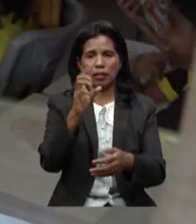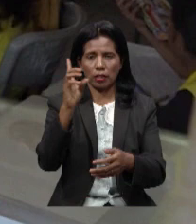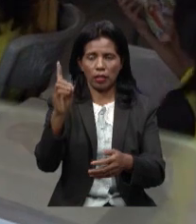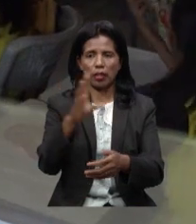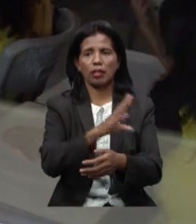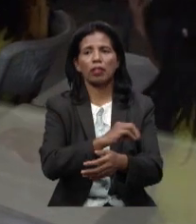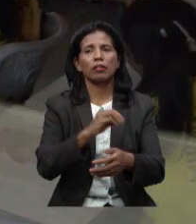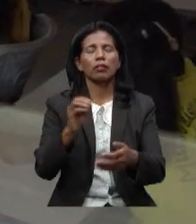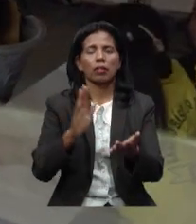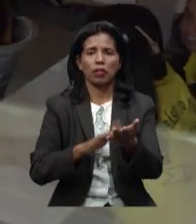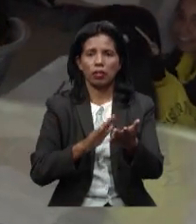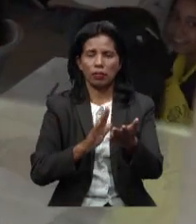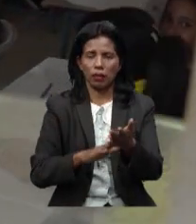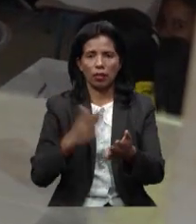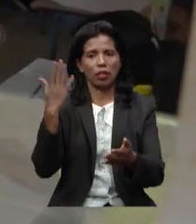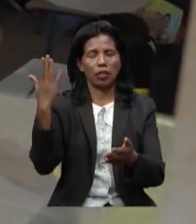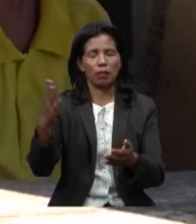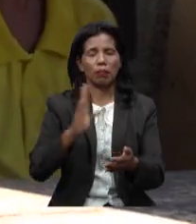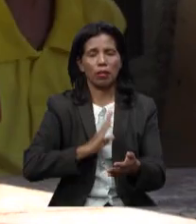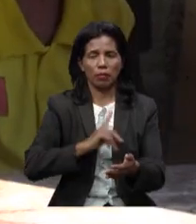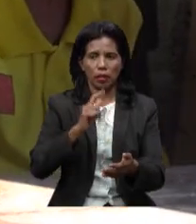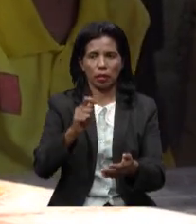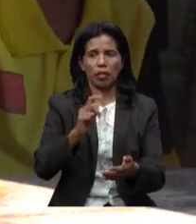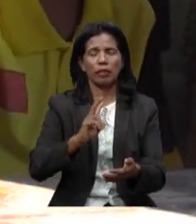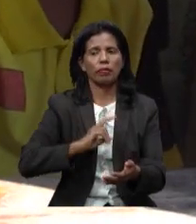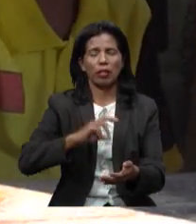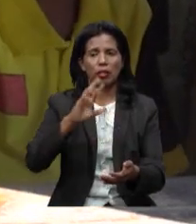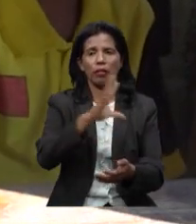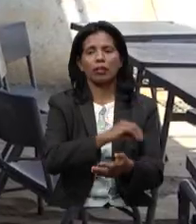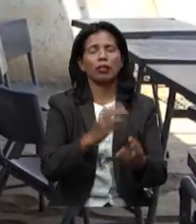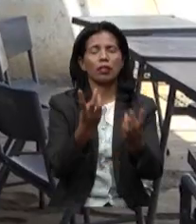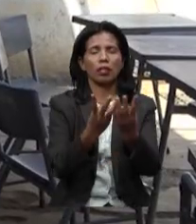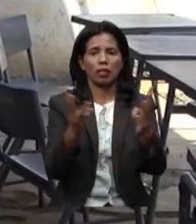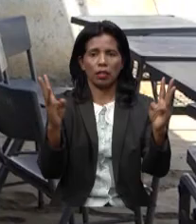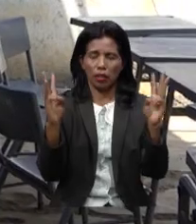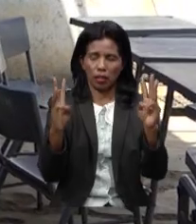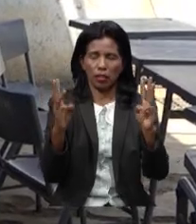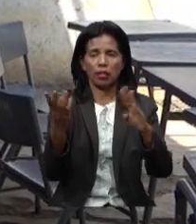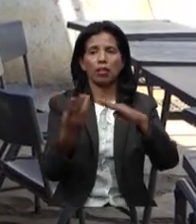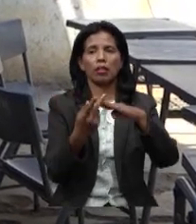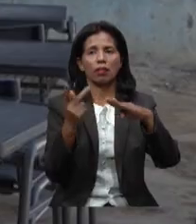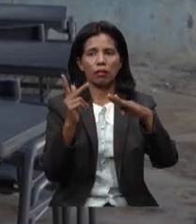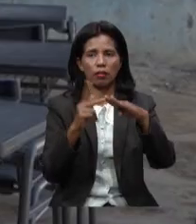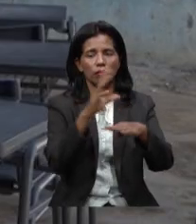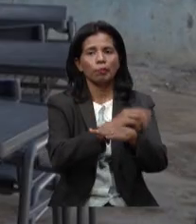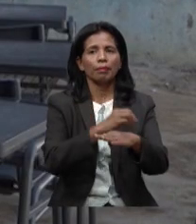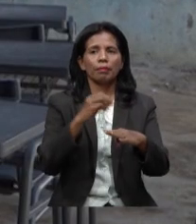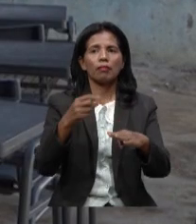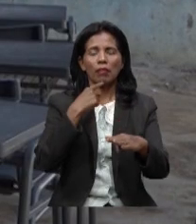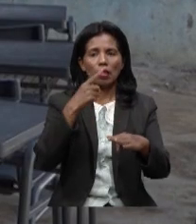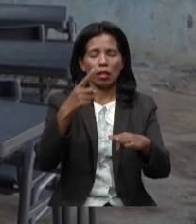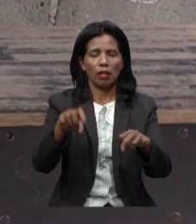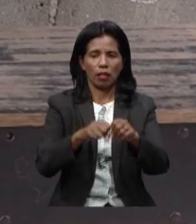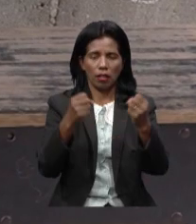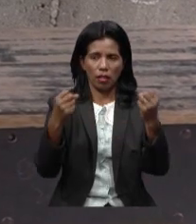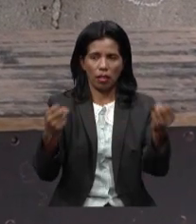Pité, ensino básico filial Vila Verde, Zanela Takadeto Kalen, Semente Balum e Salalaran, maioria